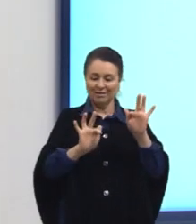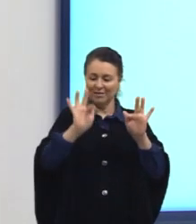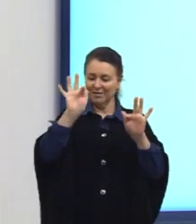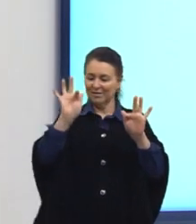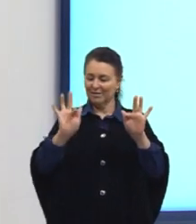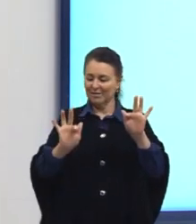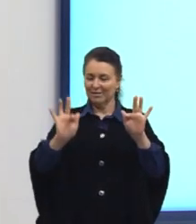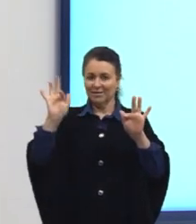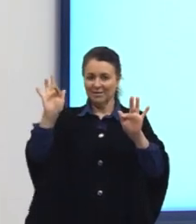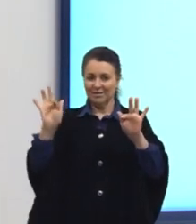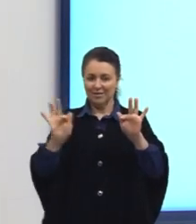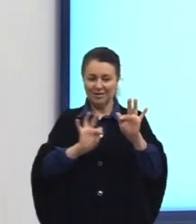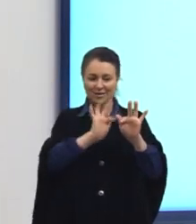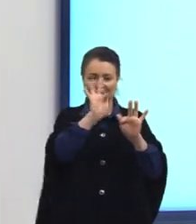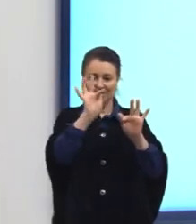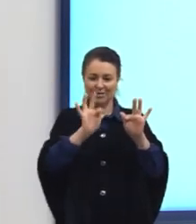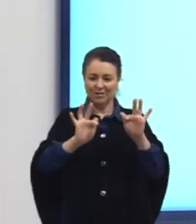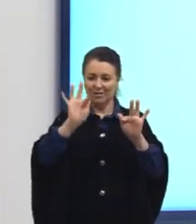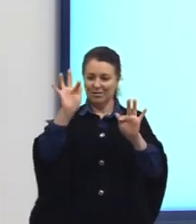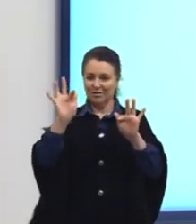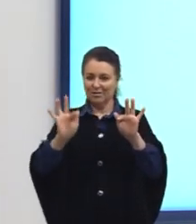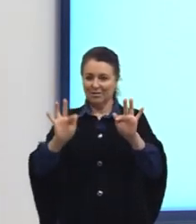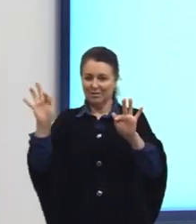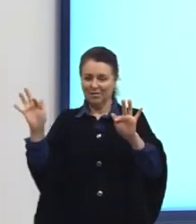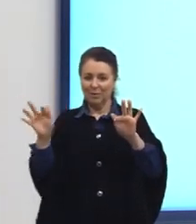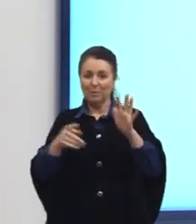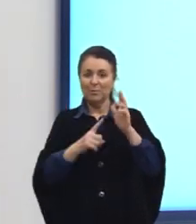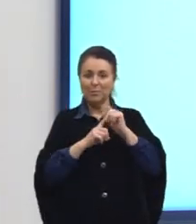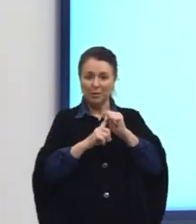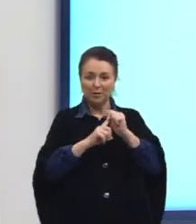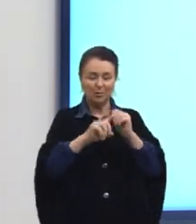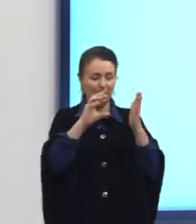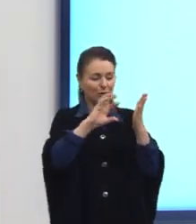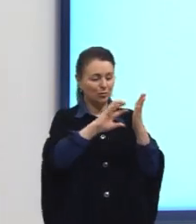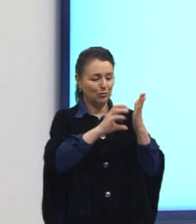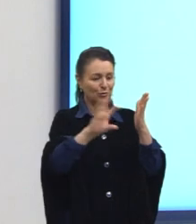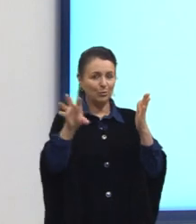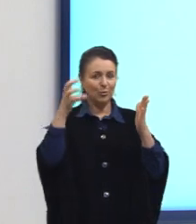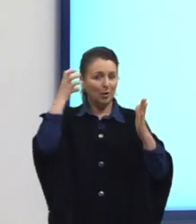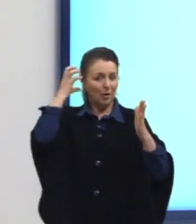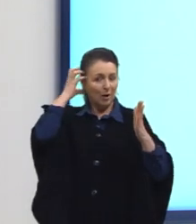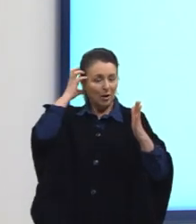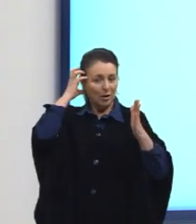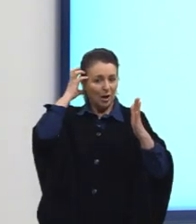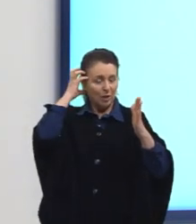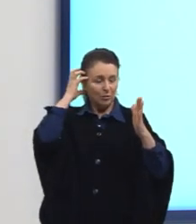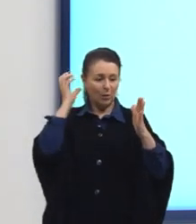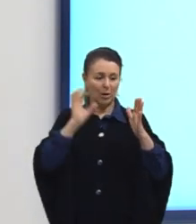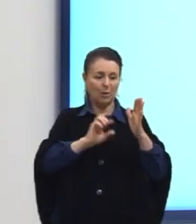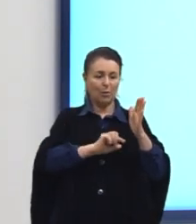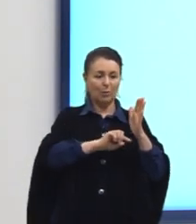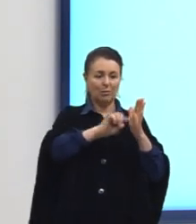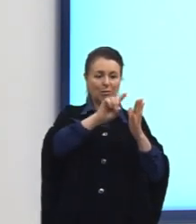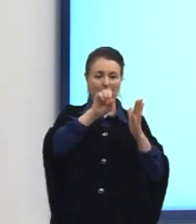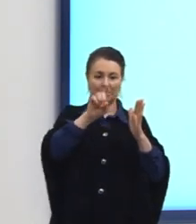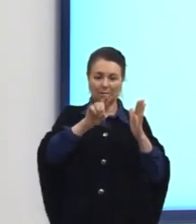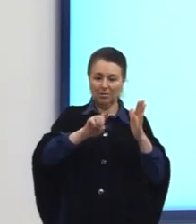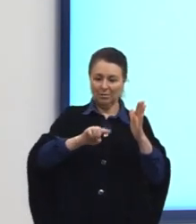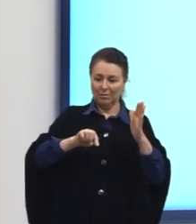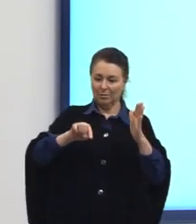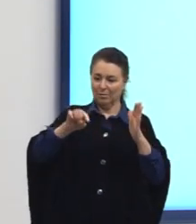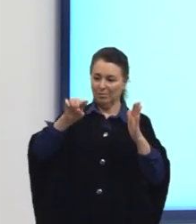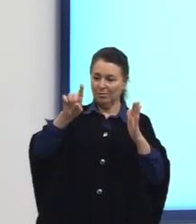a frequência né que eu tô transmitindo ó de rádio então ela vai ser uma onda mais longa né com comprimento de onda